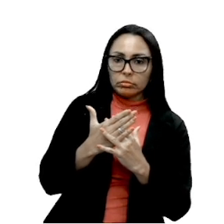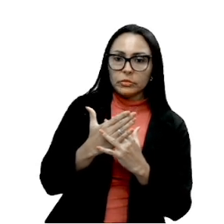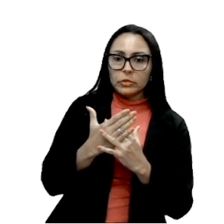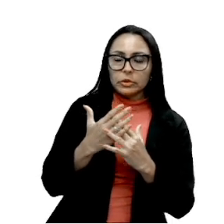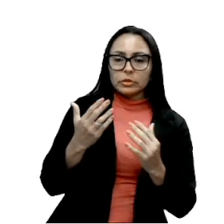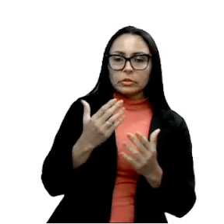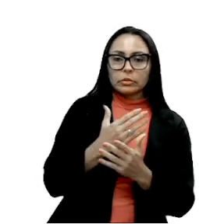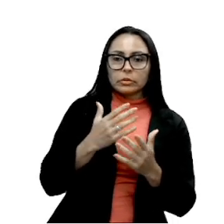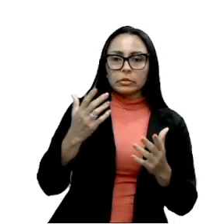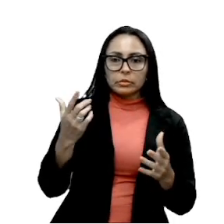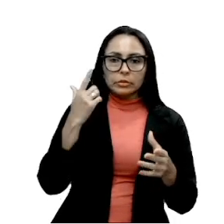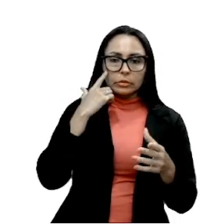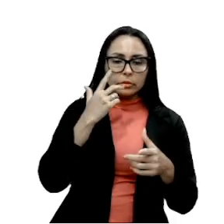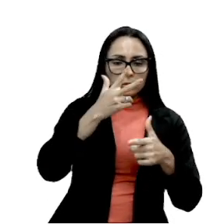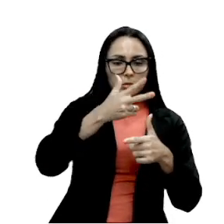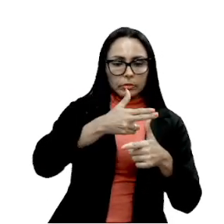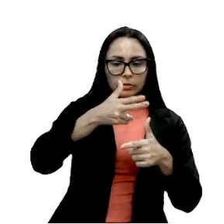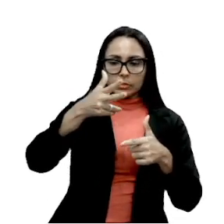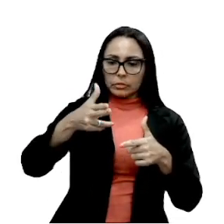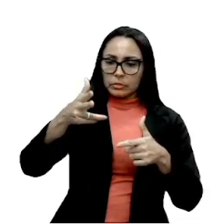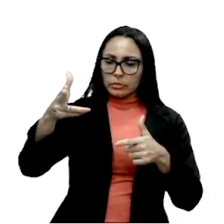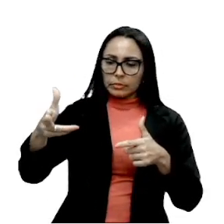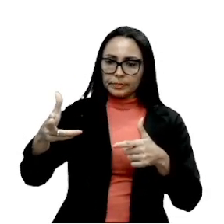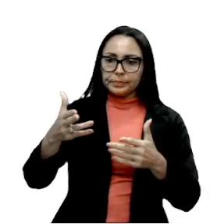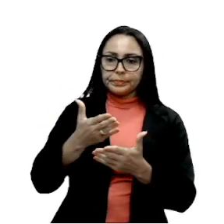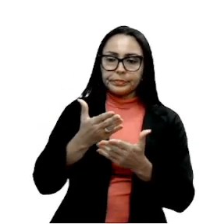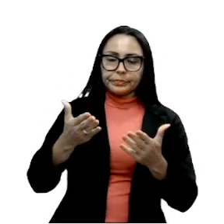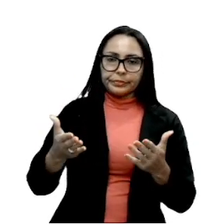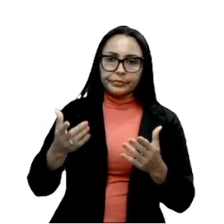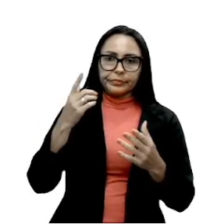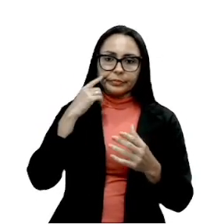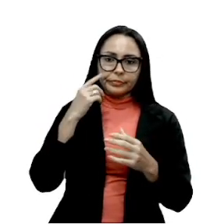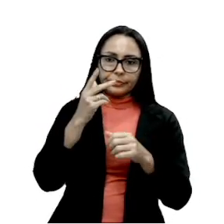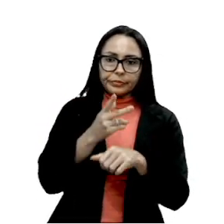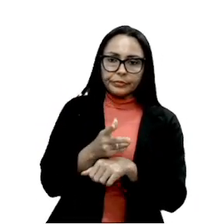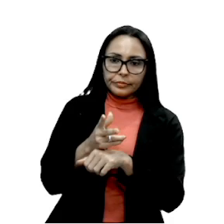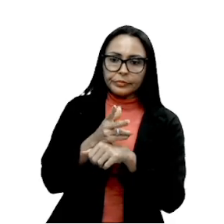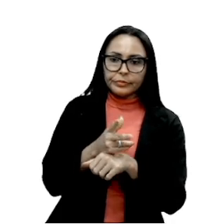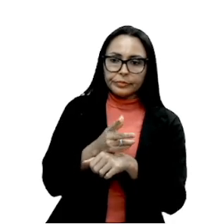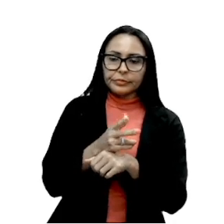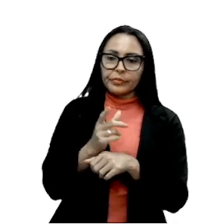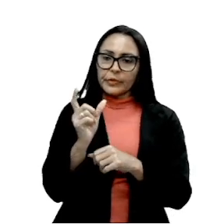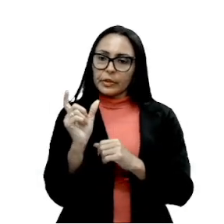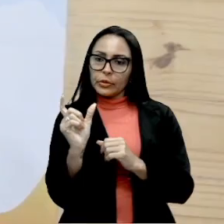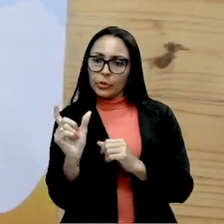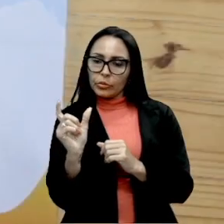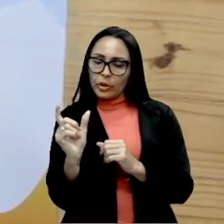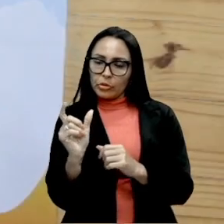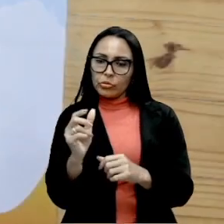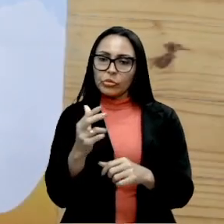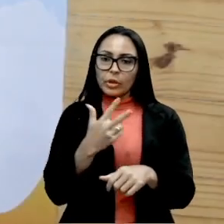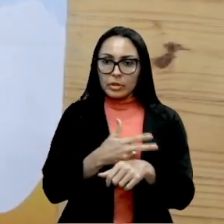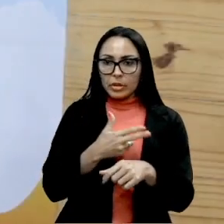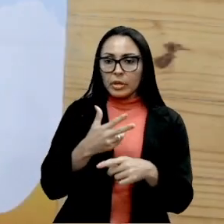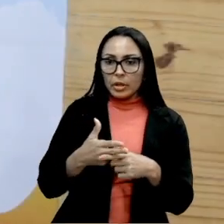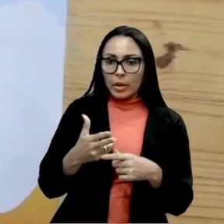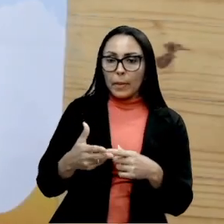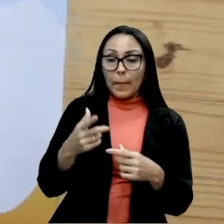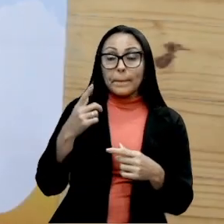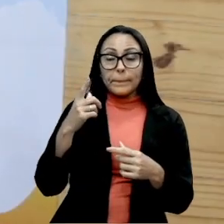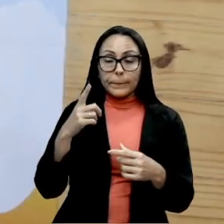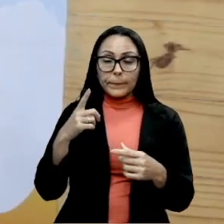liga a câmera até desligar a câmera. Então aquele trecho vai ser montado dentro da cena. A cena pode ter vários